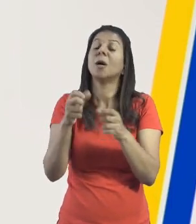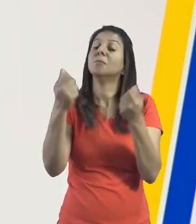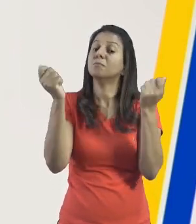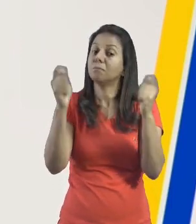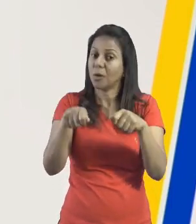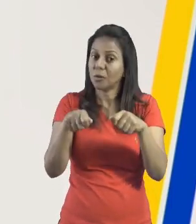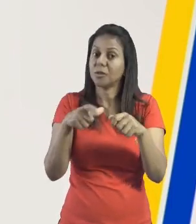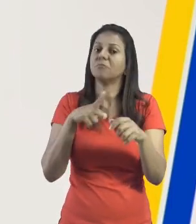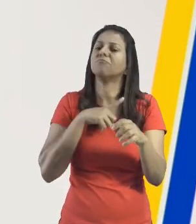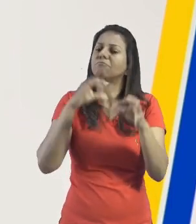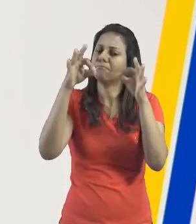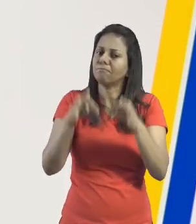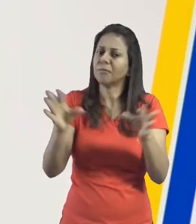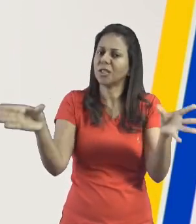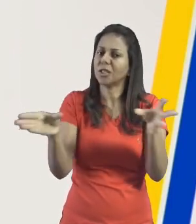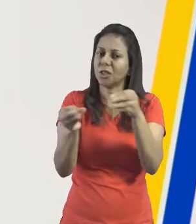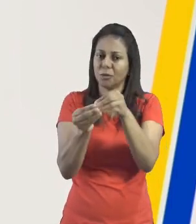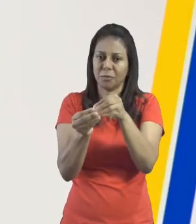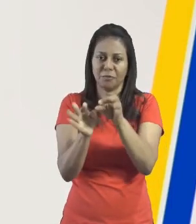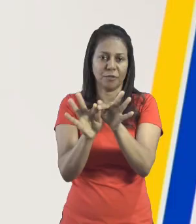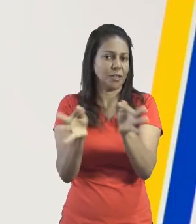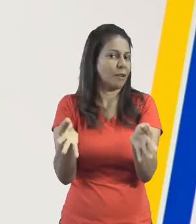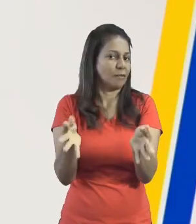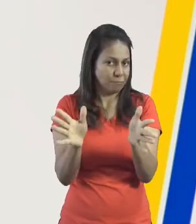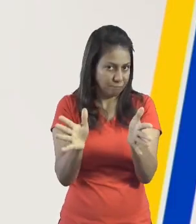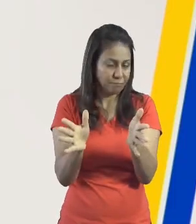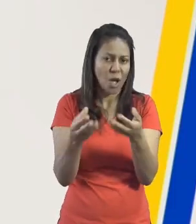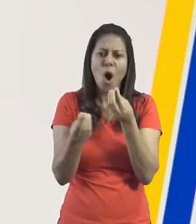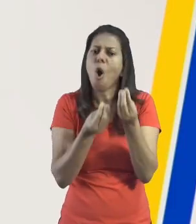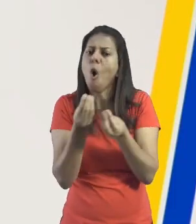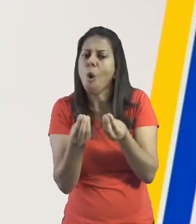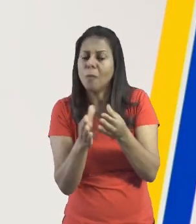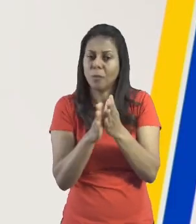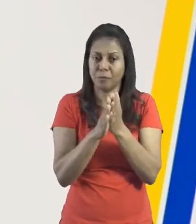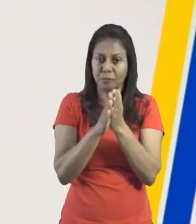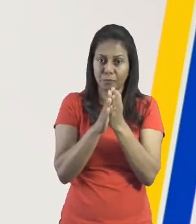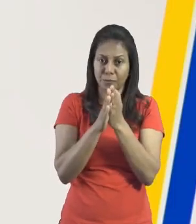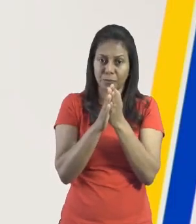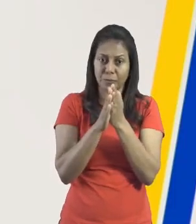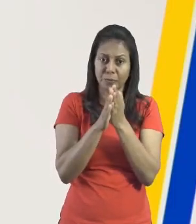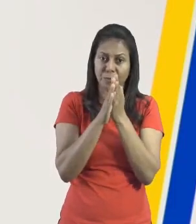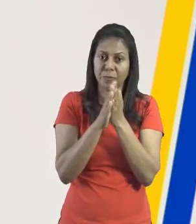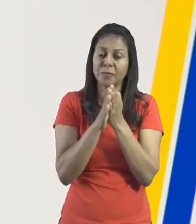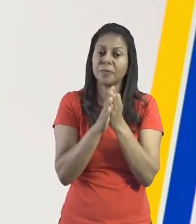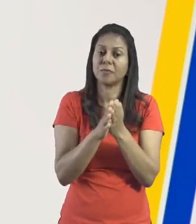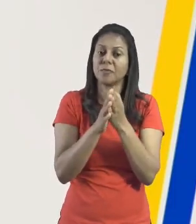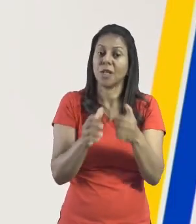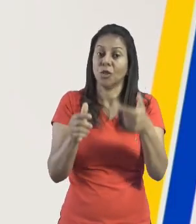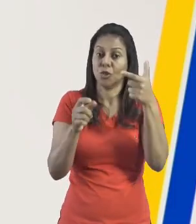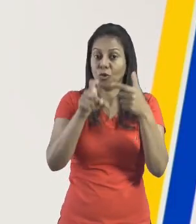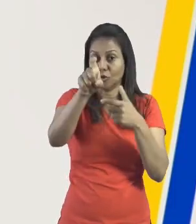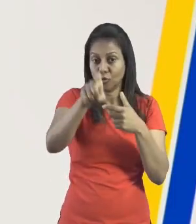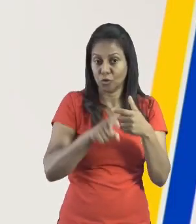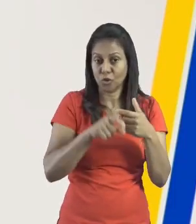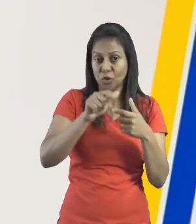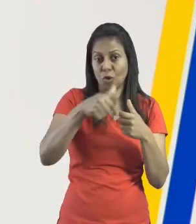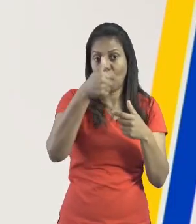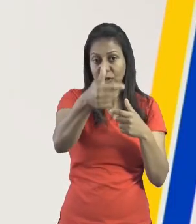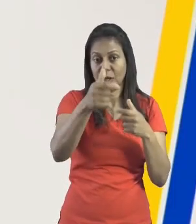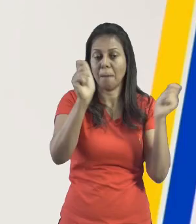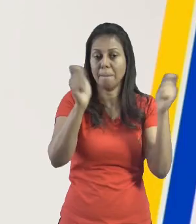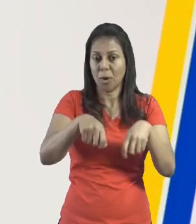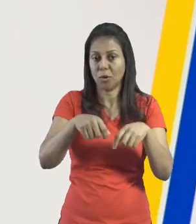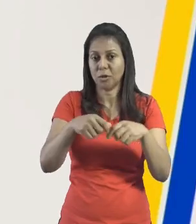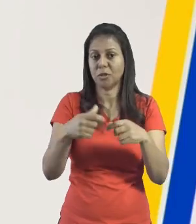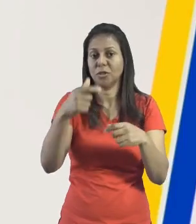justamente simplificá-los. Como é que nós vamos simplificar isso? 2x quadrado, eu posso operar com